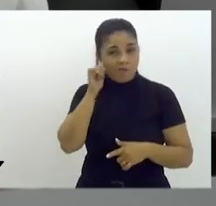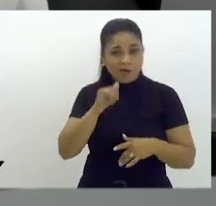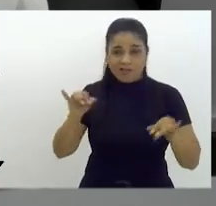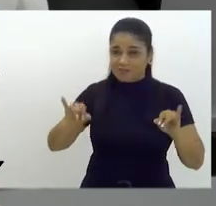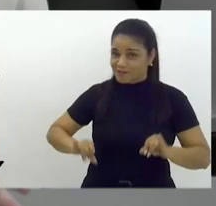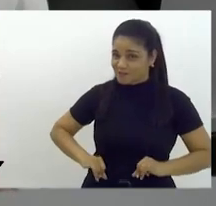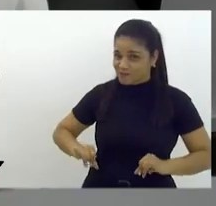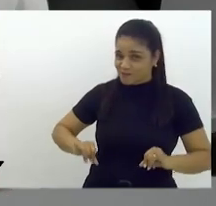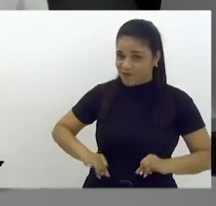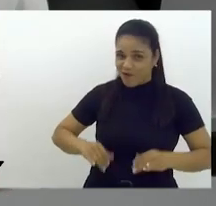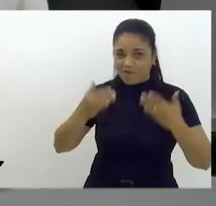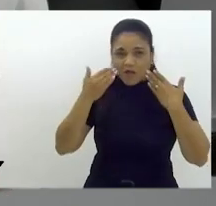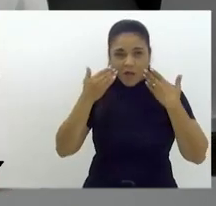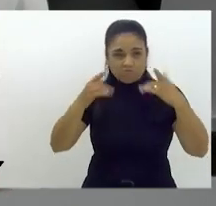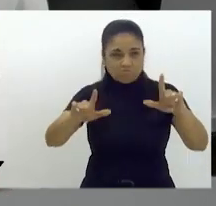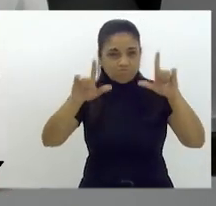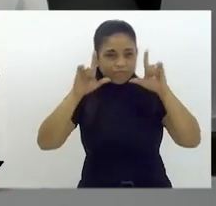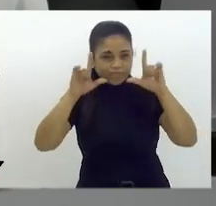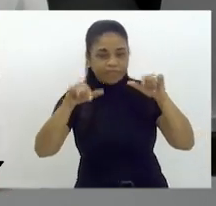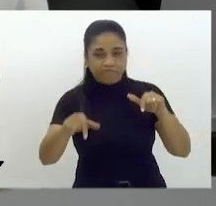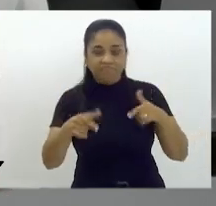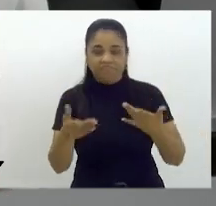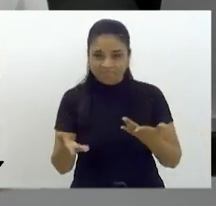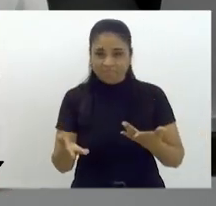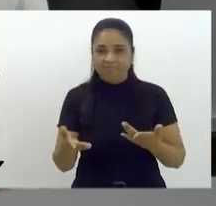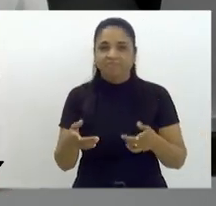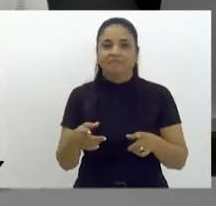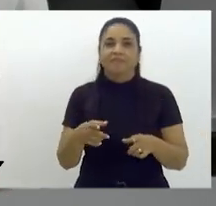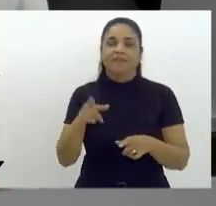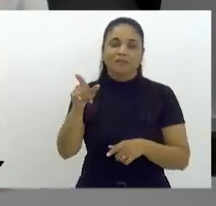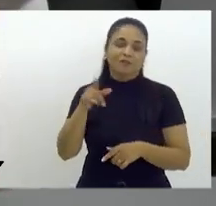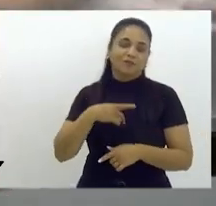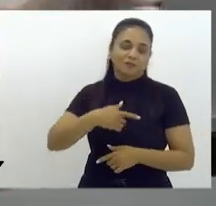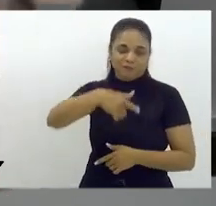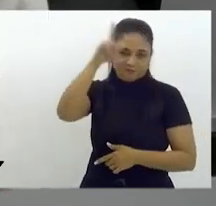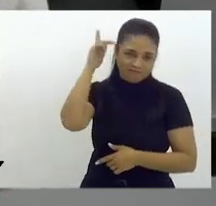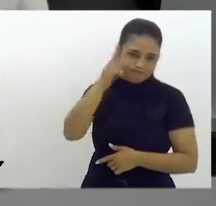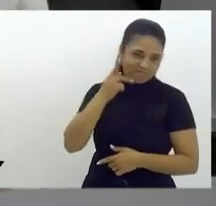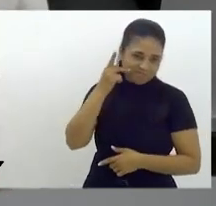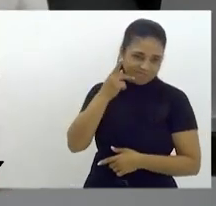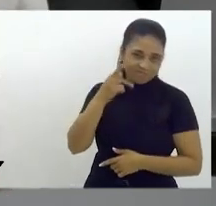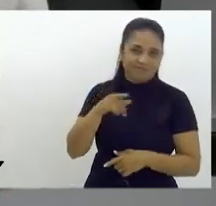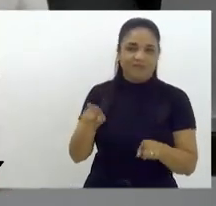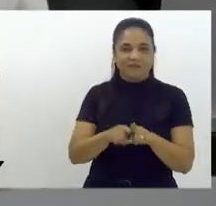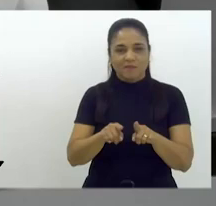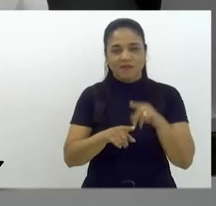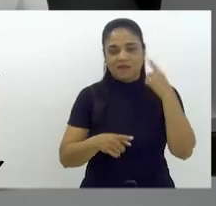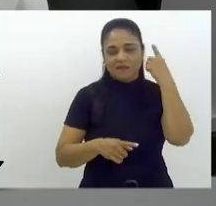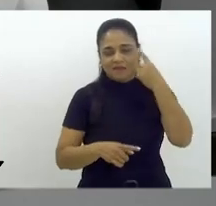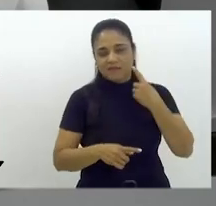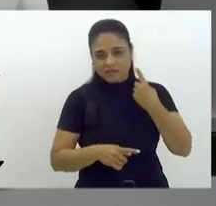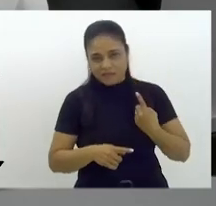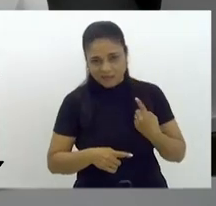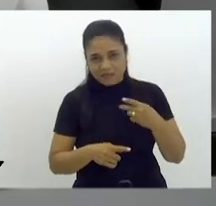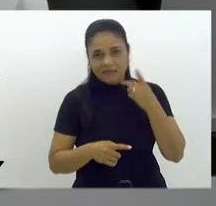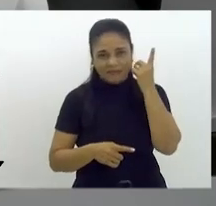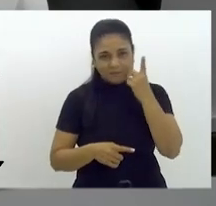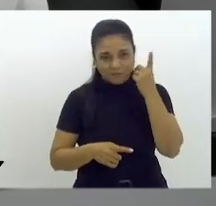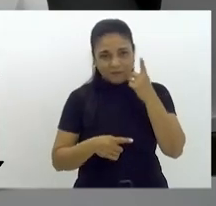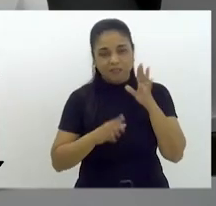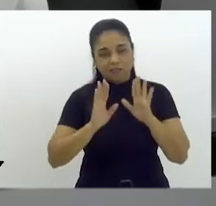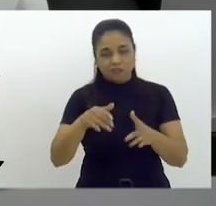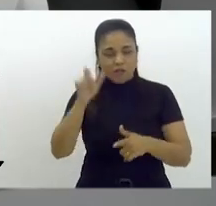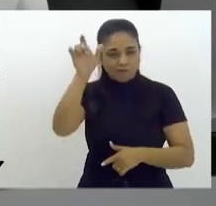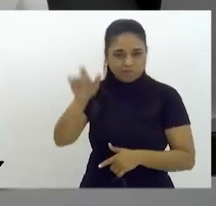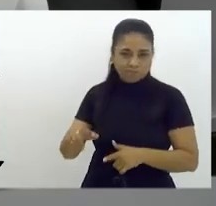a exposição que a mulher sofre né existe que o deputado Luís Paulo falou Deputado Dani Monteiro falou os estigmas que já pesam